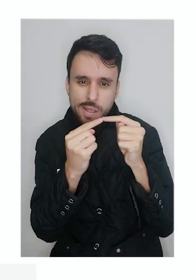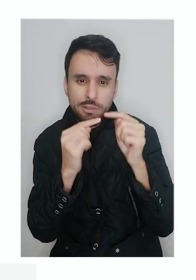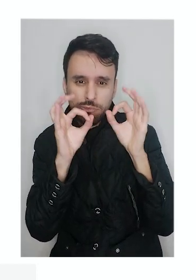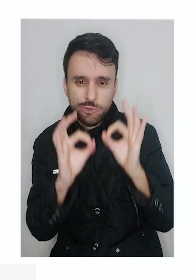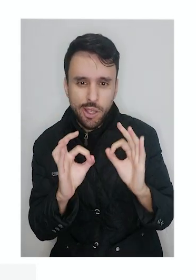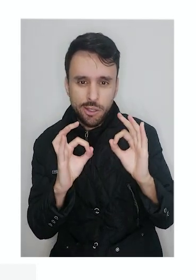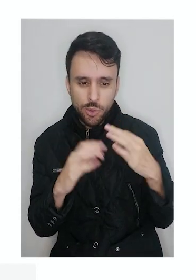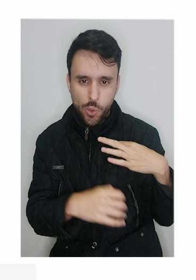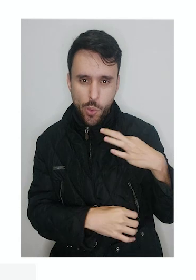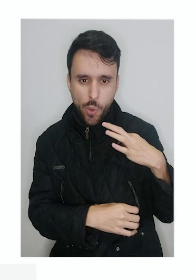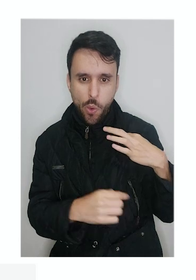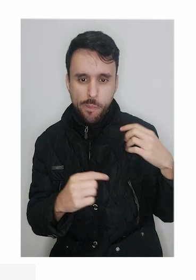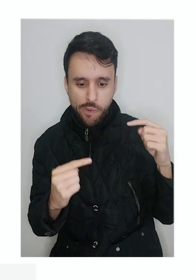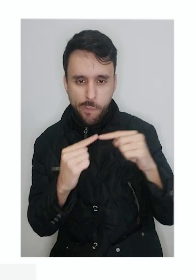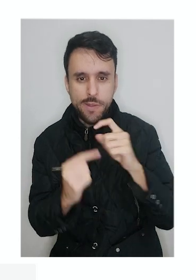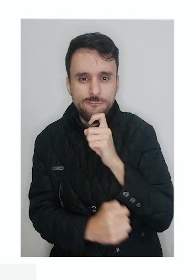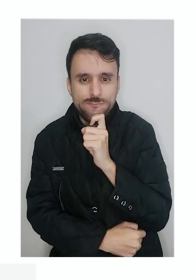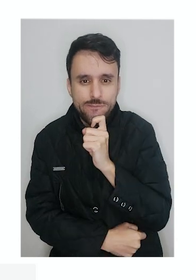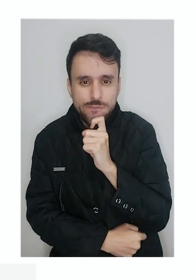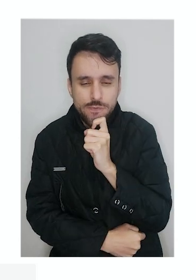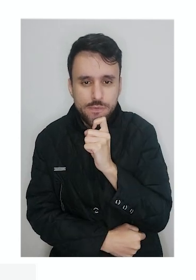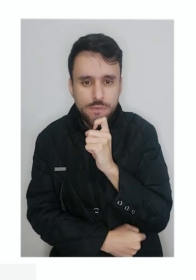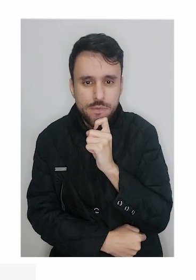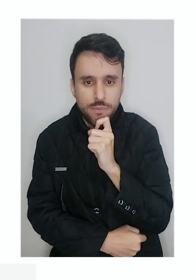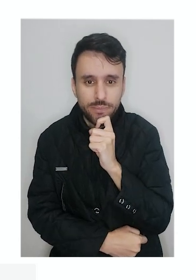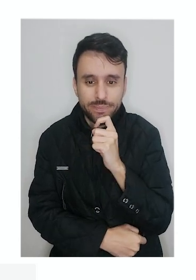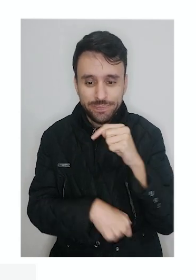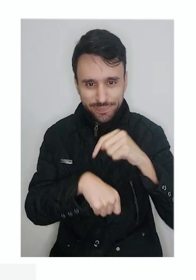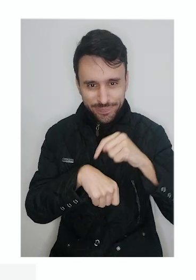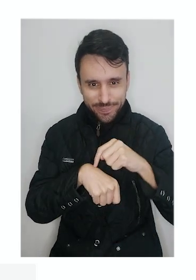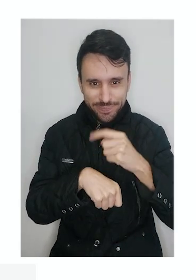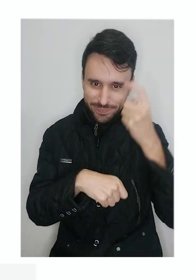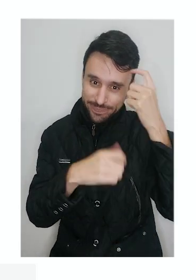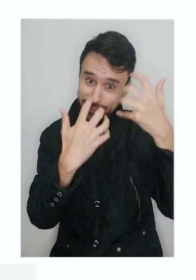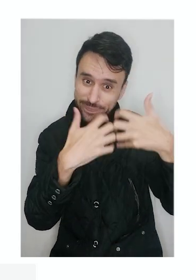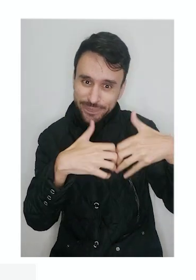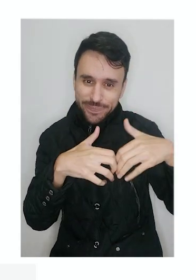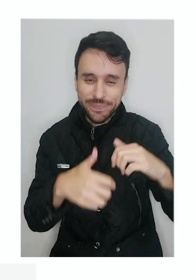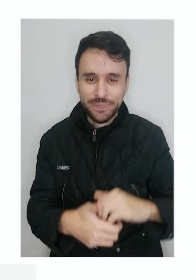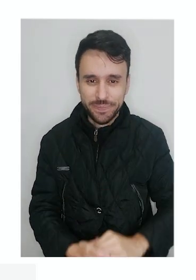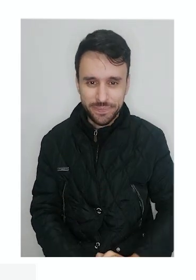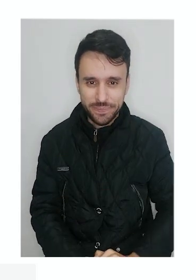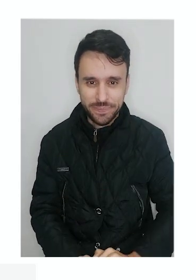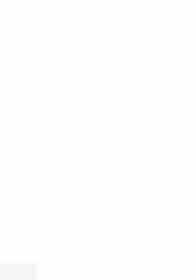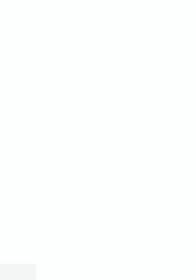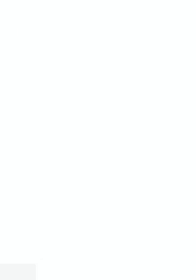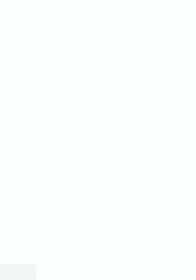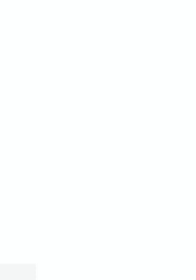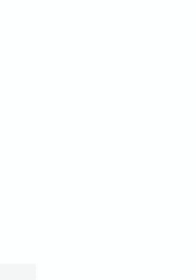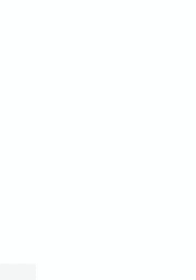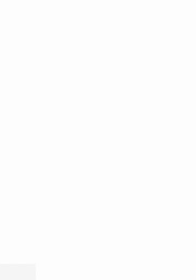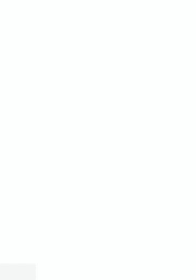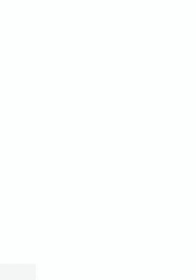vestido de acordo para o frio, ok? Vou dar um tempinho para você tentar descobrir.